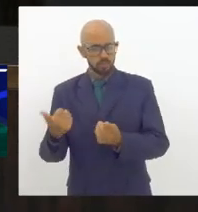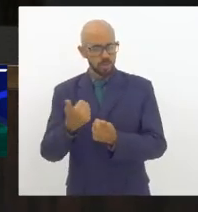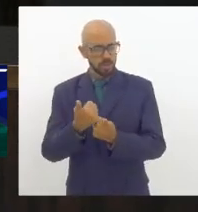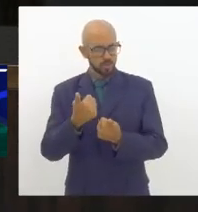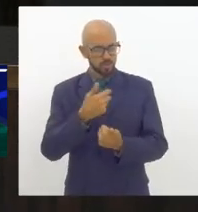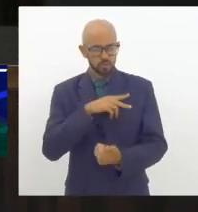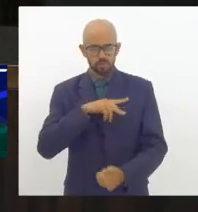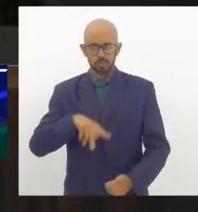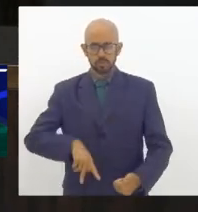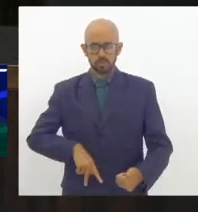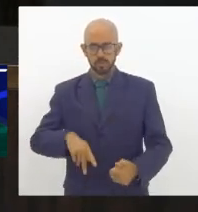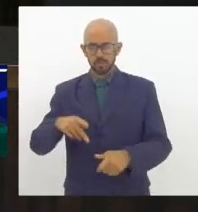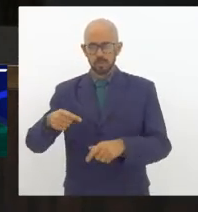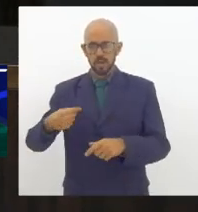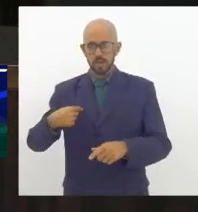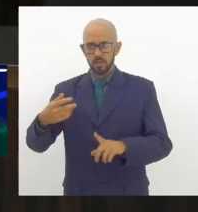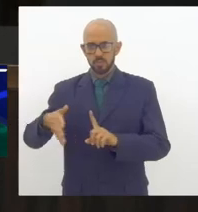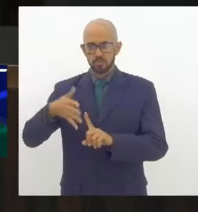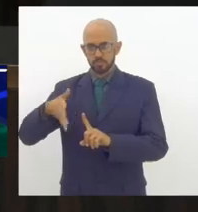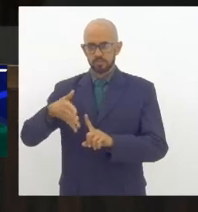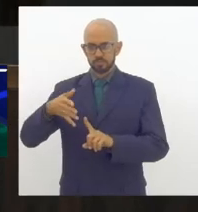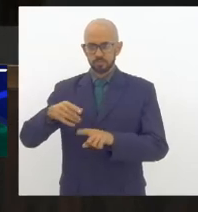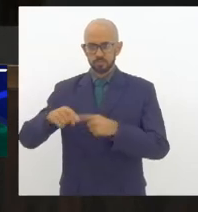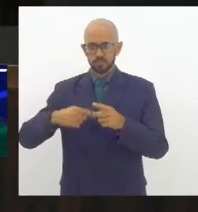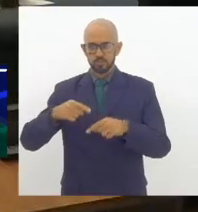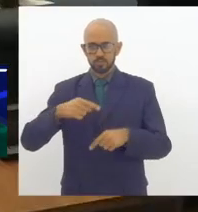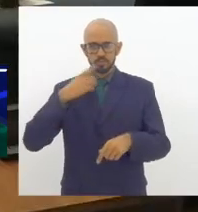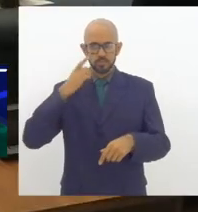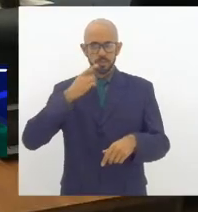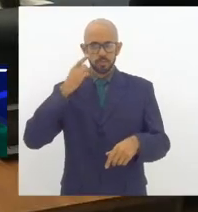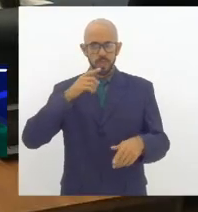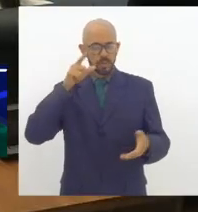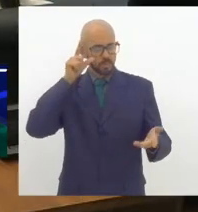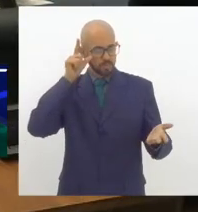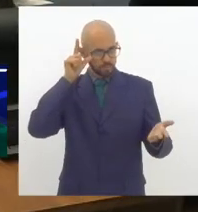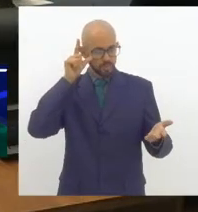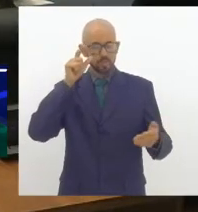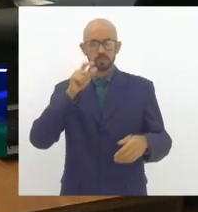fazer uso da Tribuna e logo após deputada Lucinha